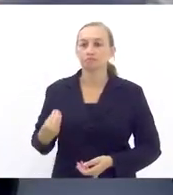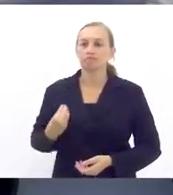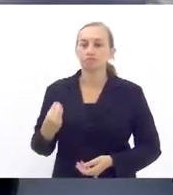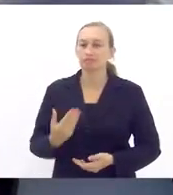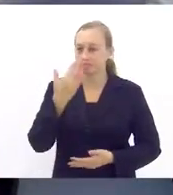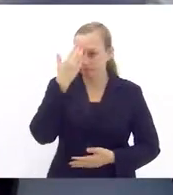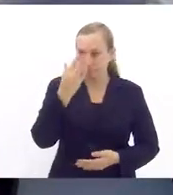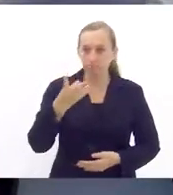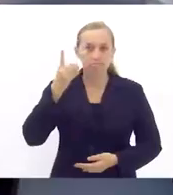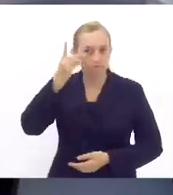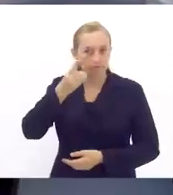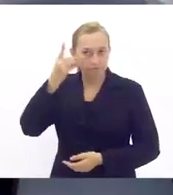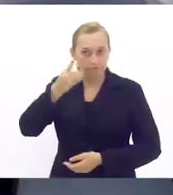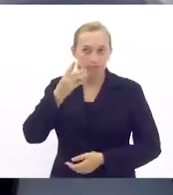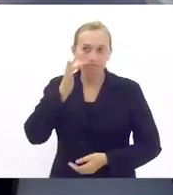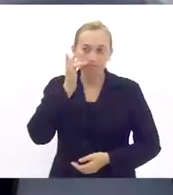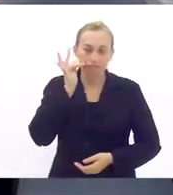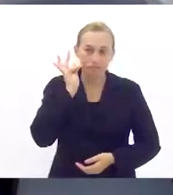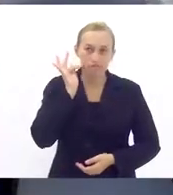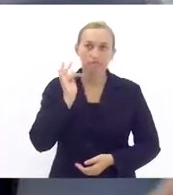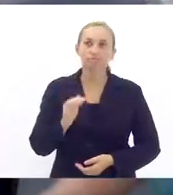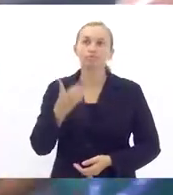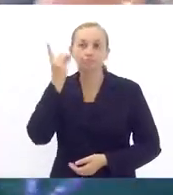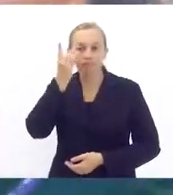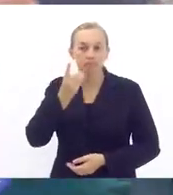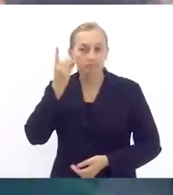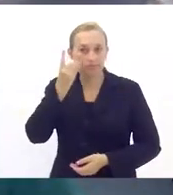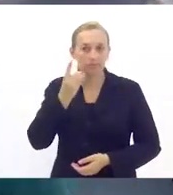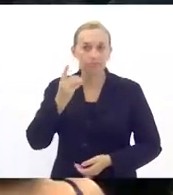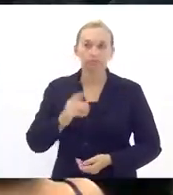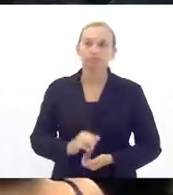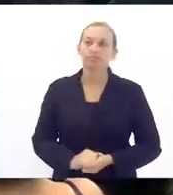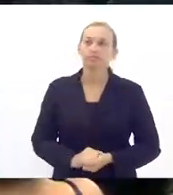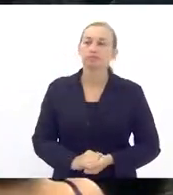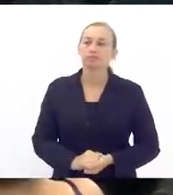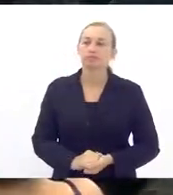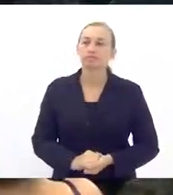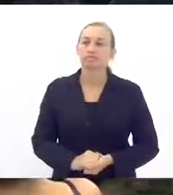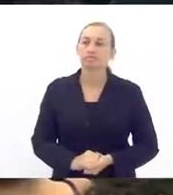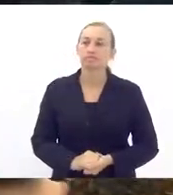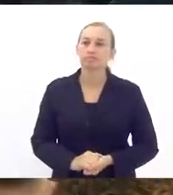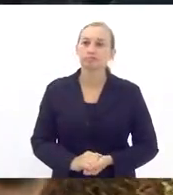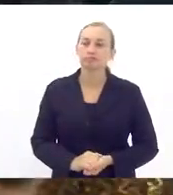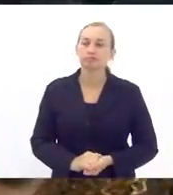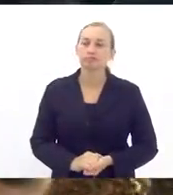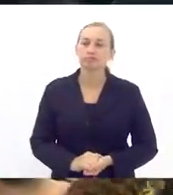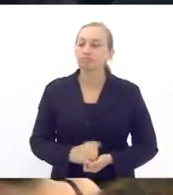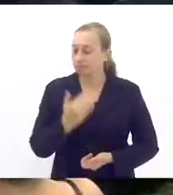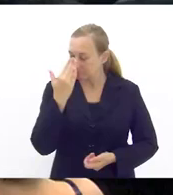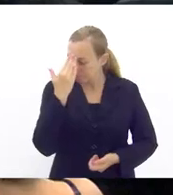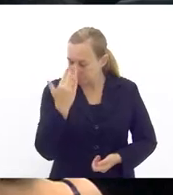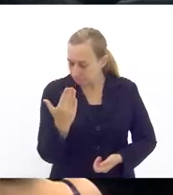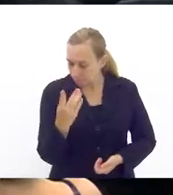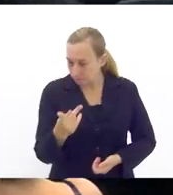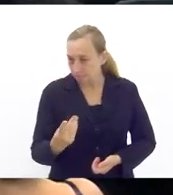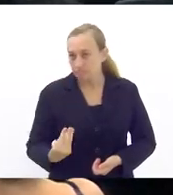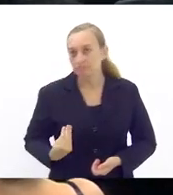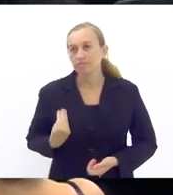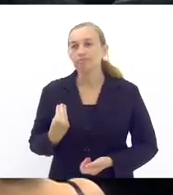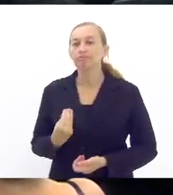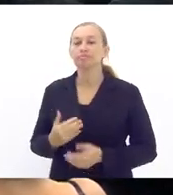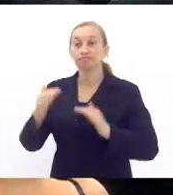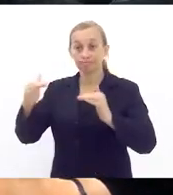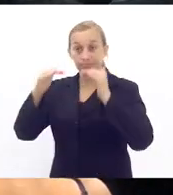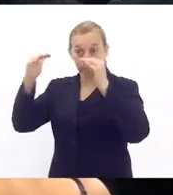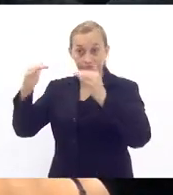serafini Deputado Flávio Quero aqui agradecer a presença de vossa